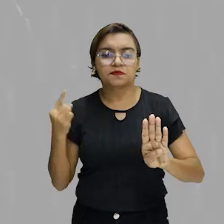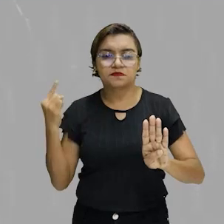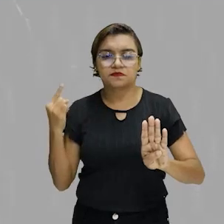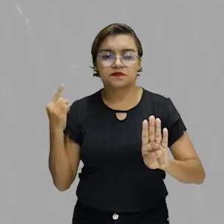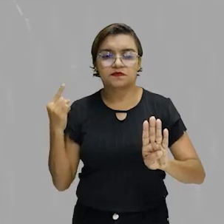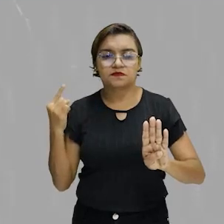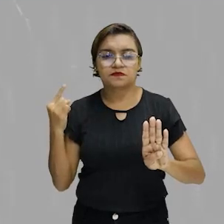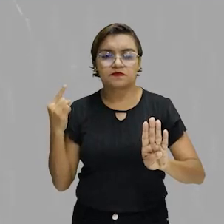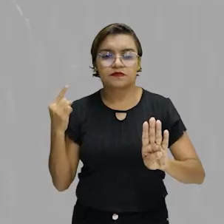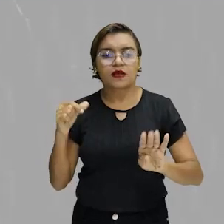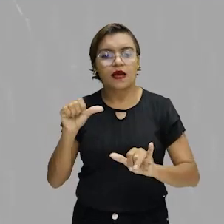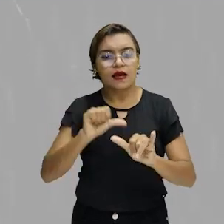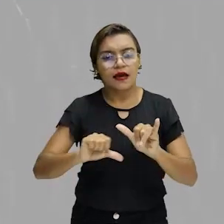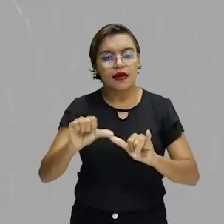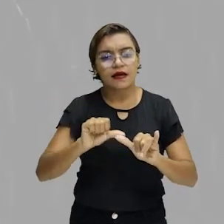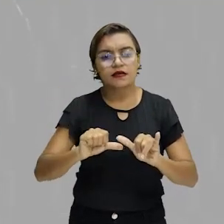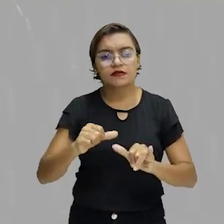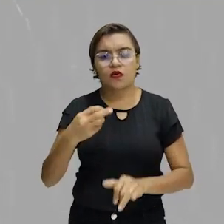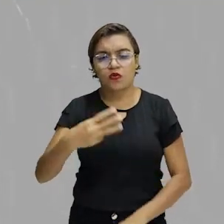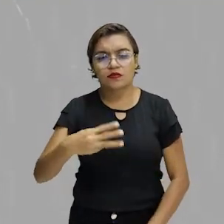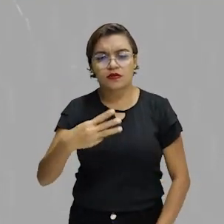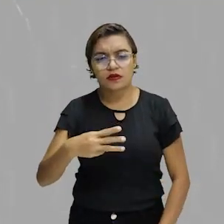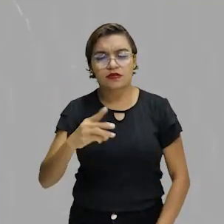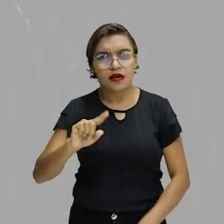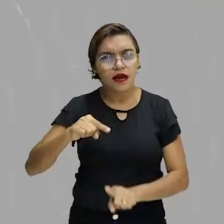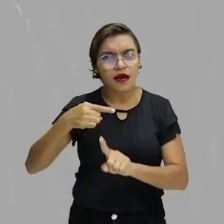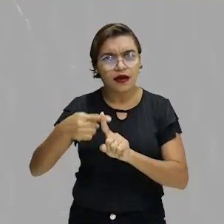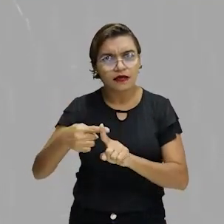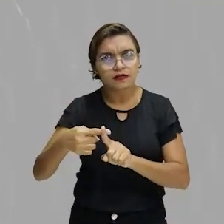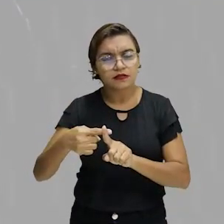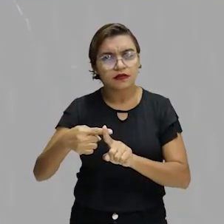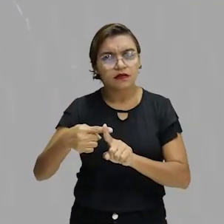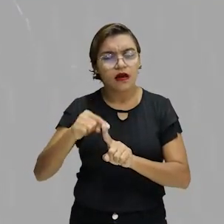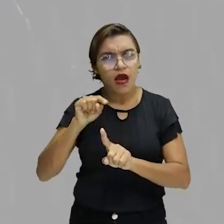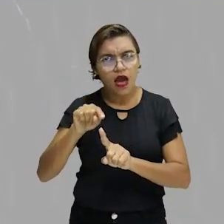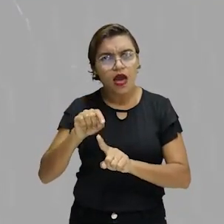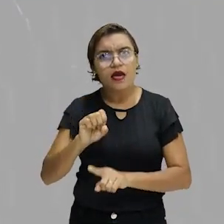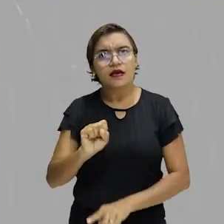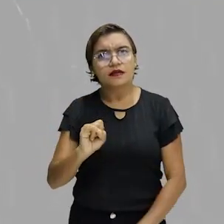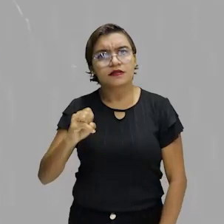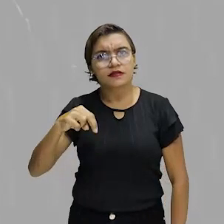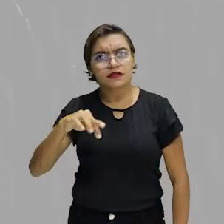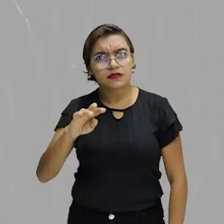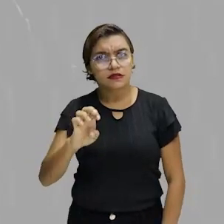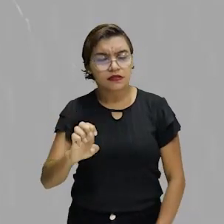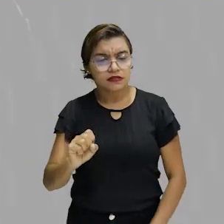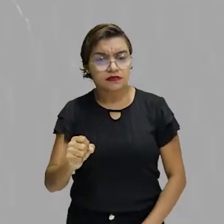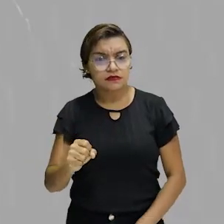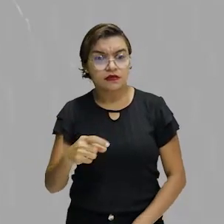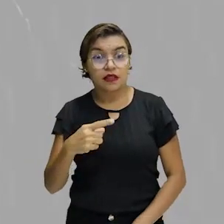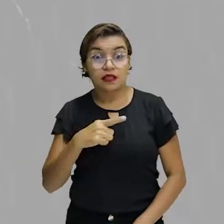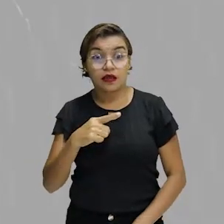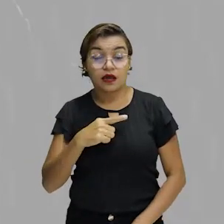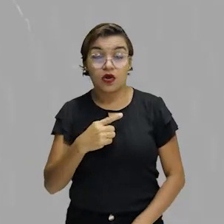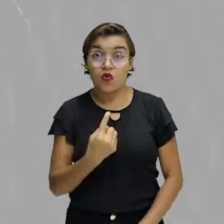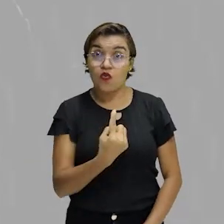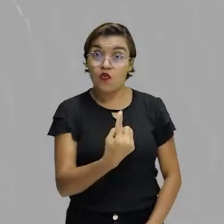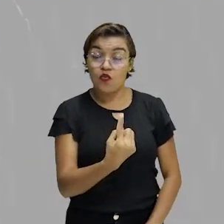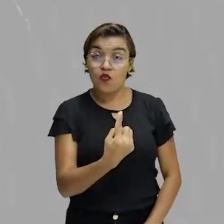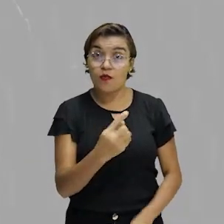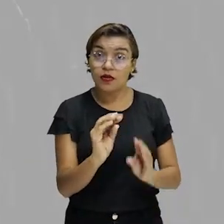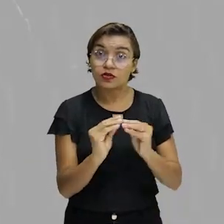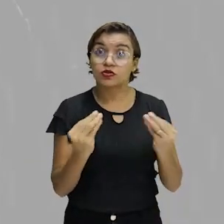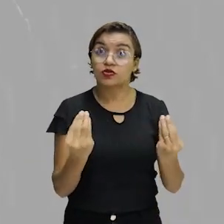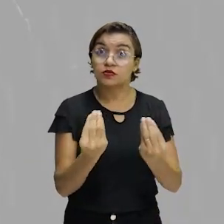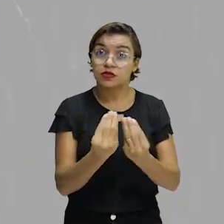o mesmo que síntese olhando a equação TR eu tenho uma substância gerando duas ou